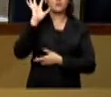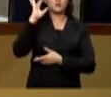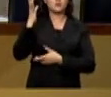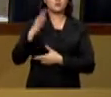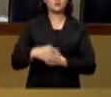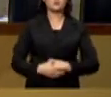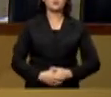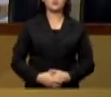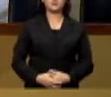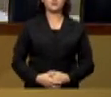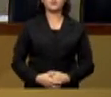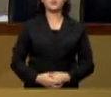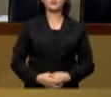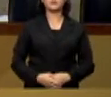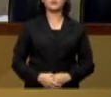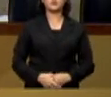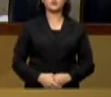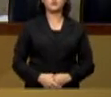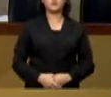está aqui.